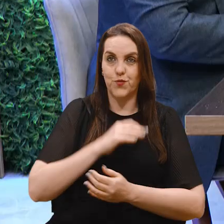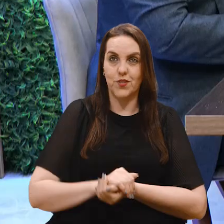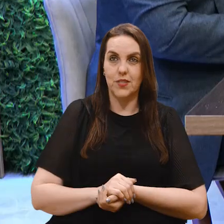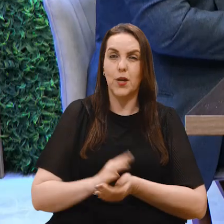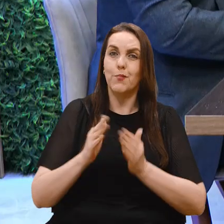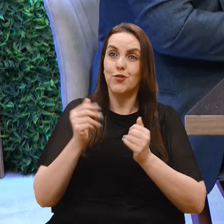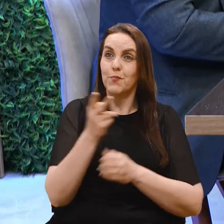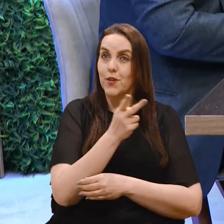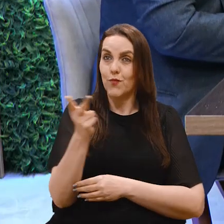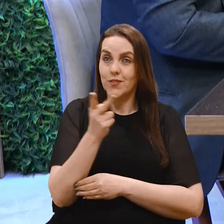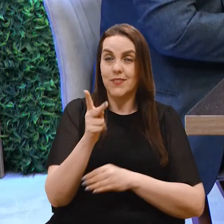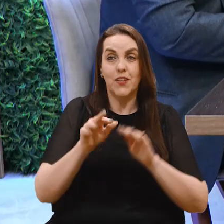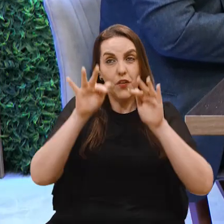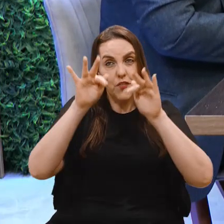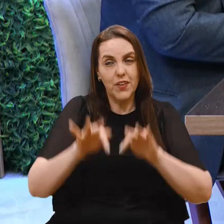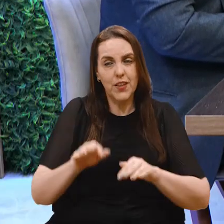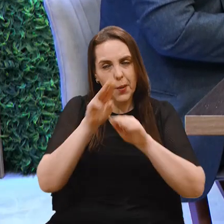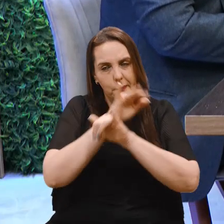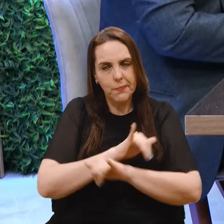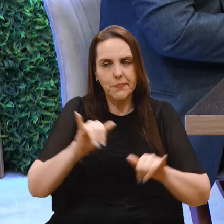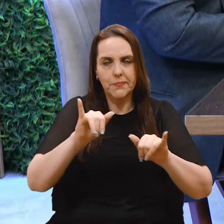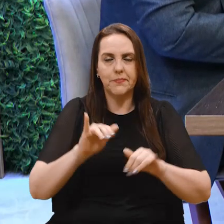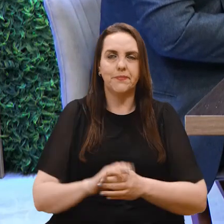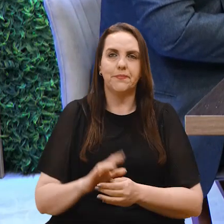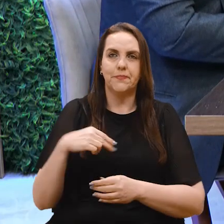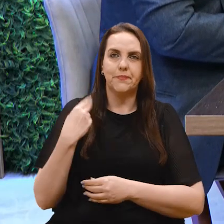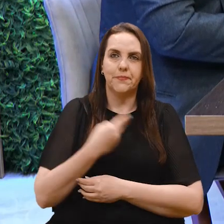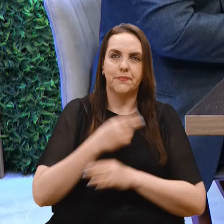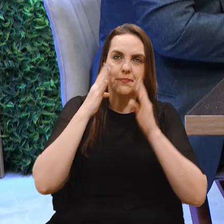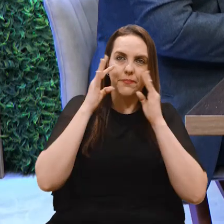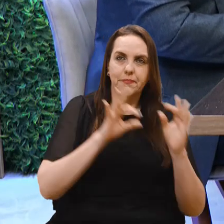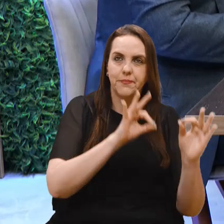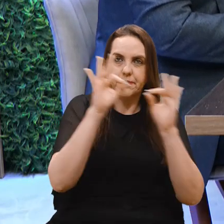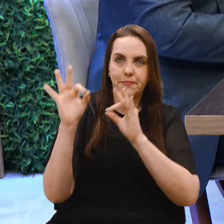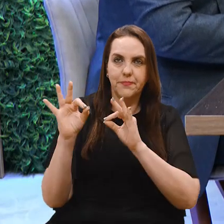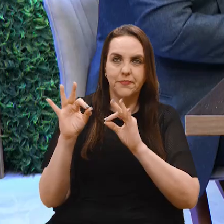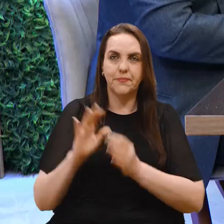deixem uma mensagem final aí aos nossos telespectadores.